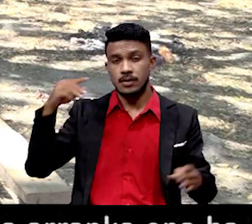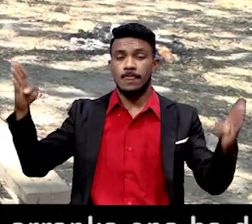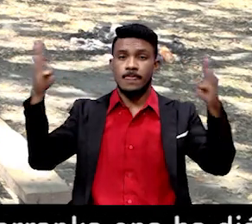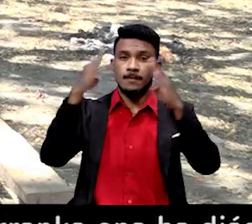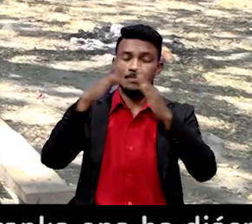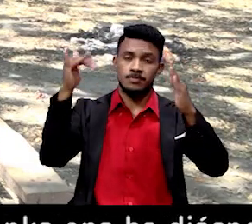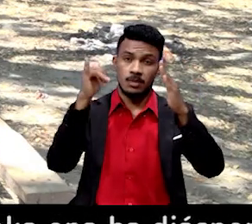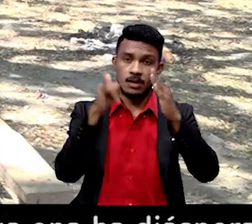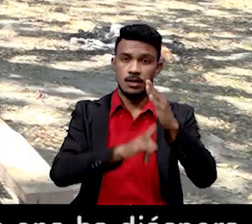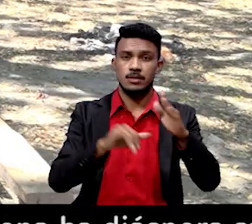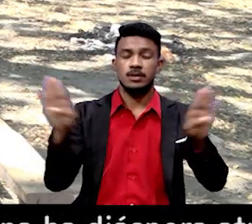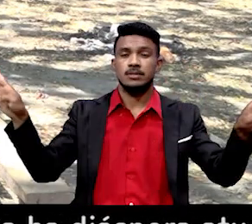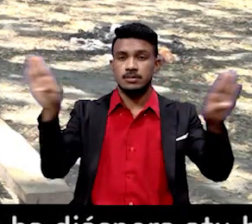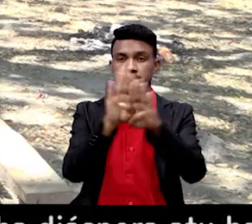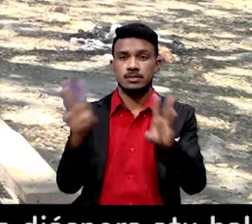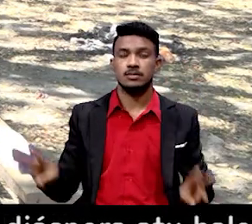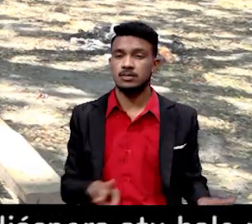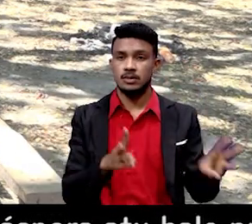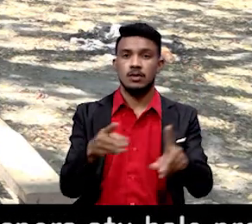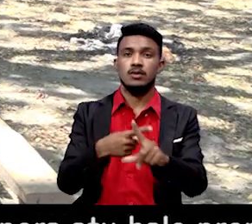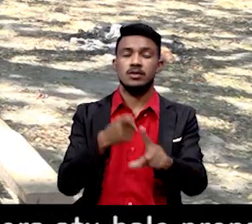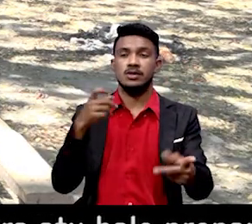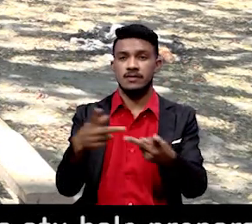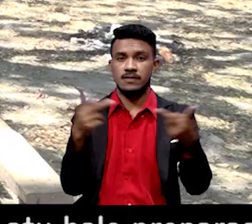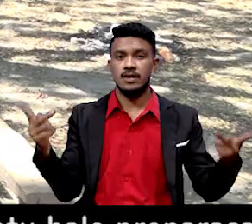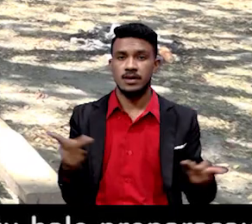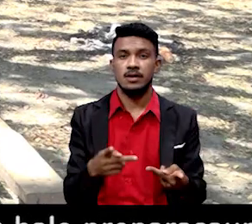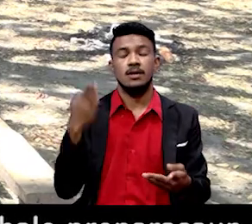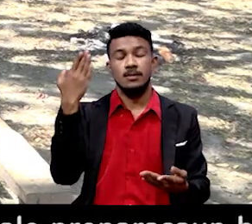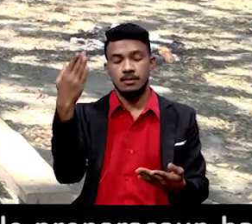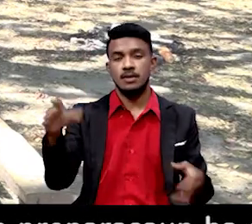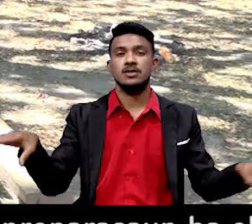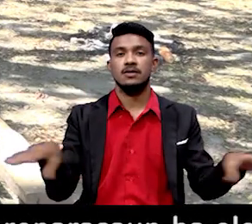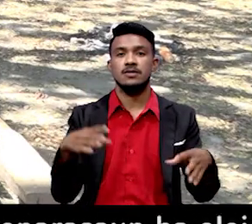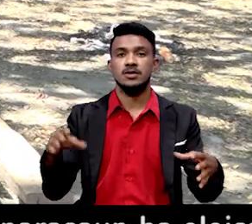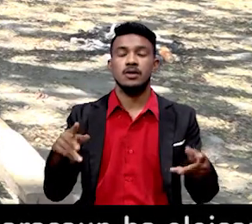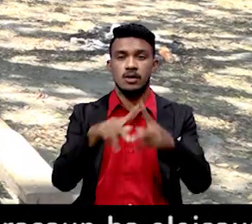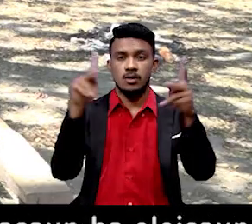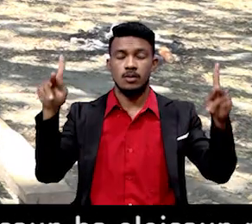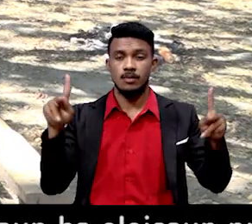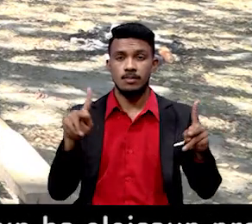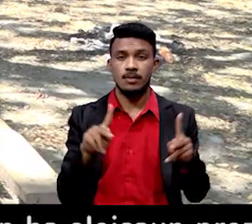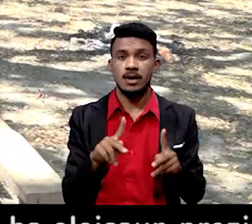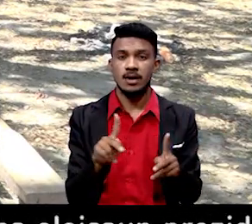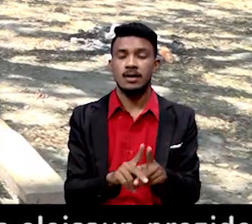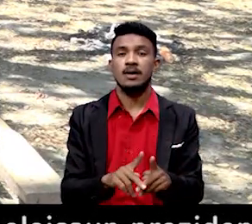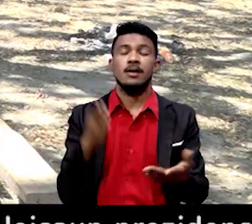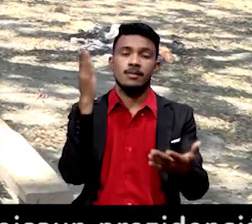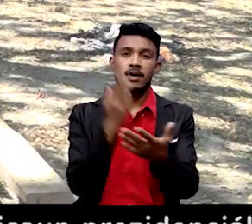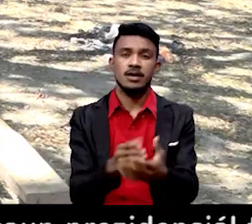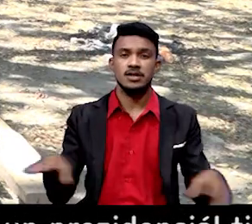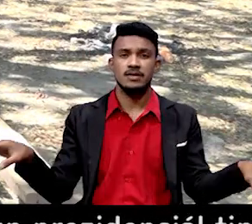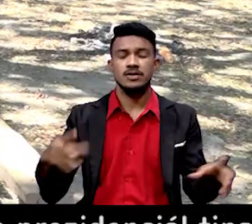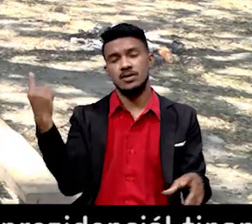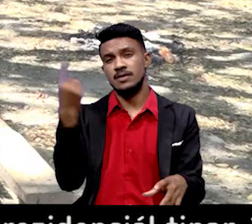sanitária no confinamento obrigatório, né? O se fatem mão serviço banana nessa companhia, que a empresa não vê mão serviço banana, para mão ser minha serviço provisório ou